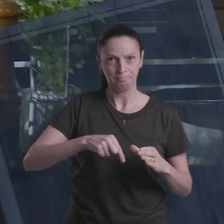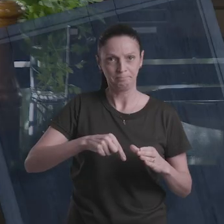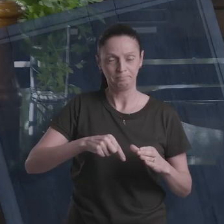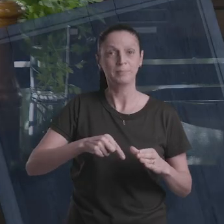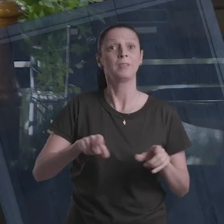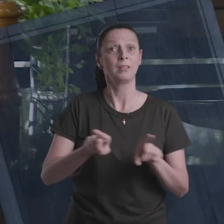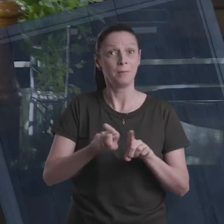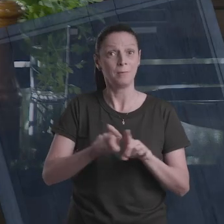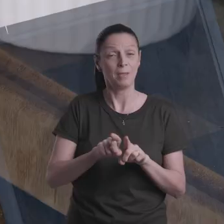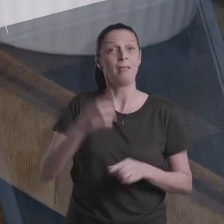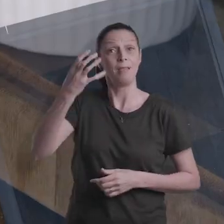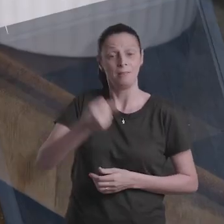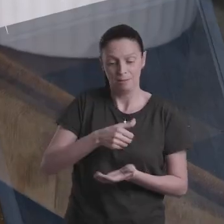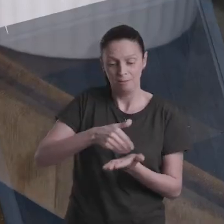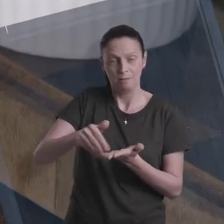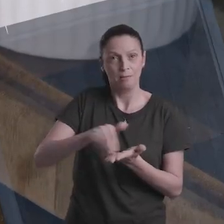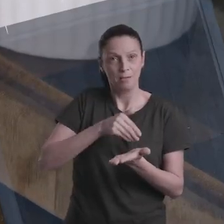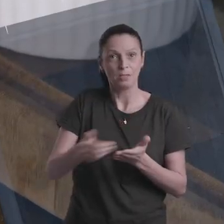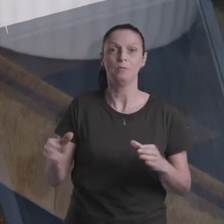a nata,